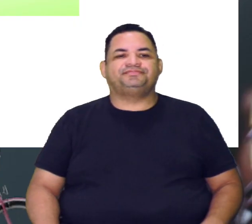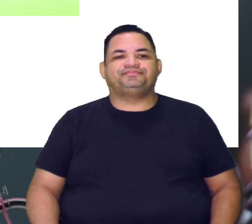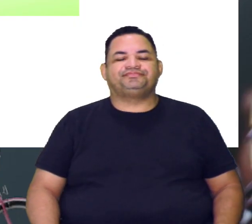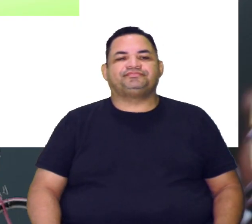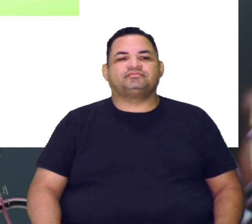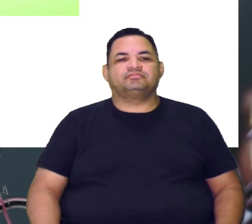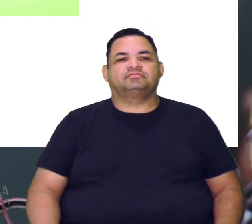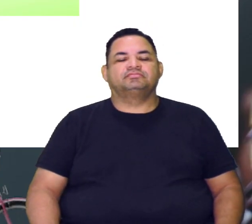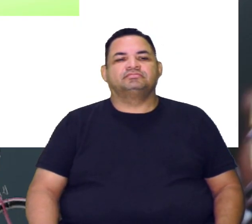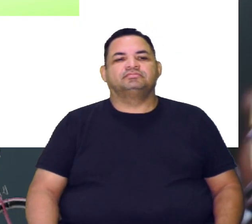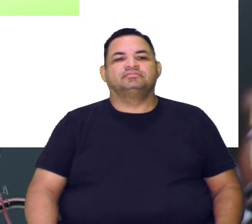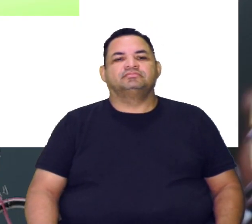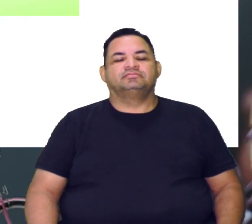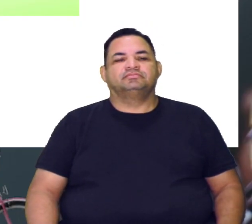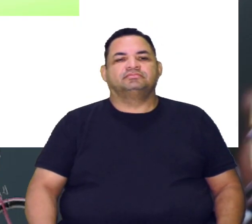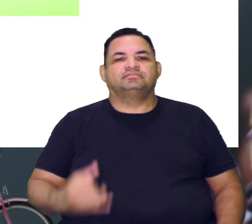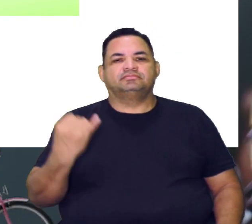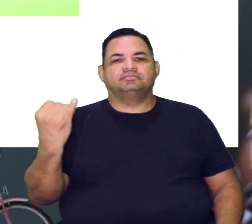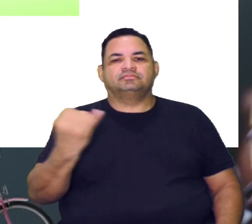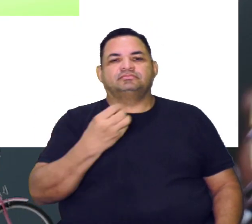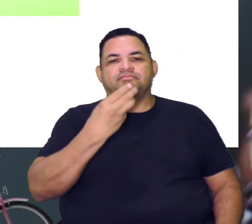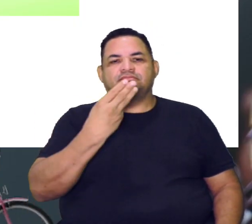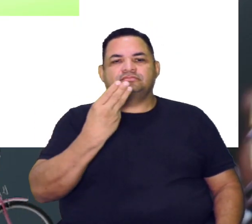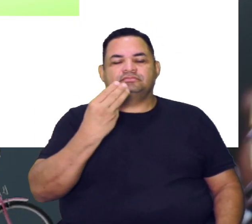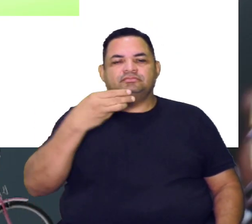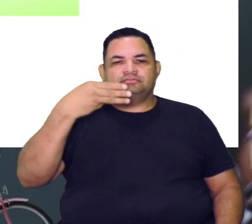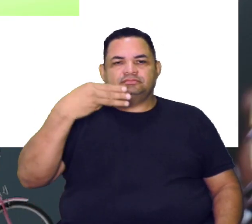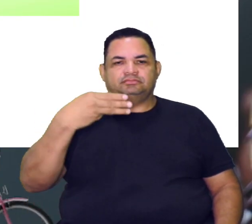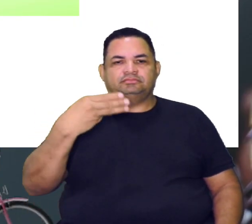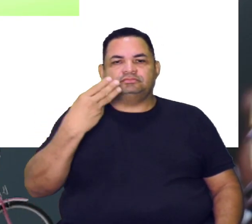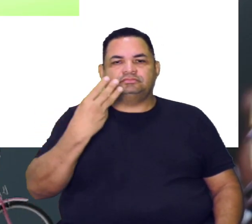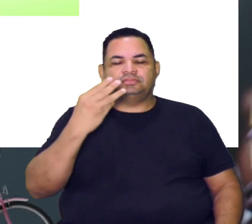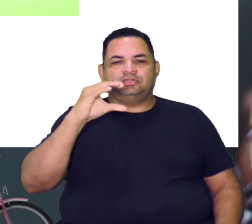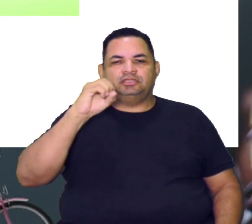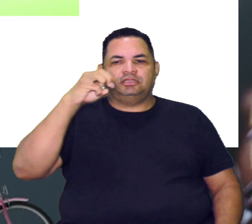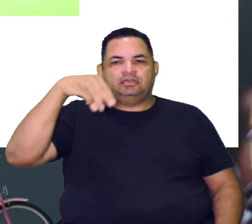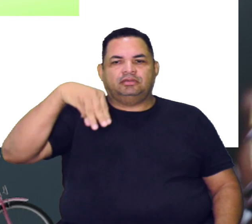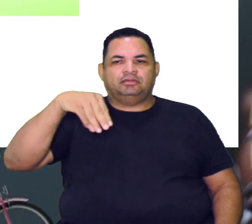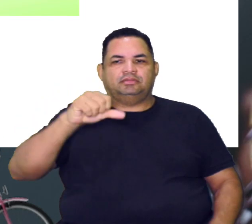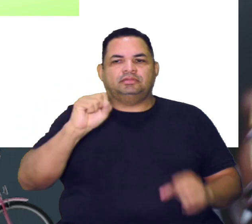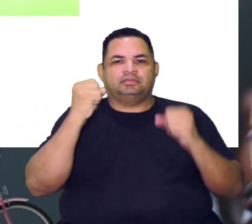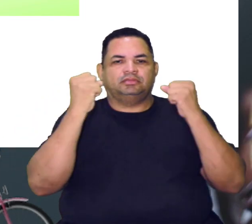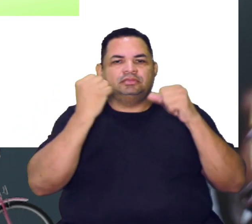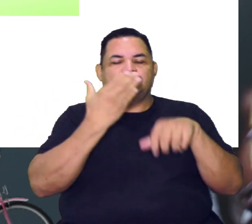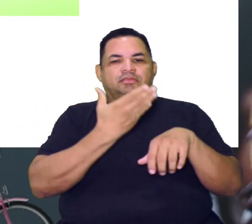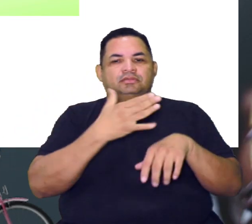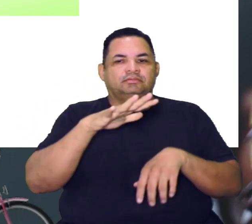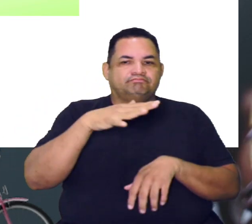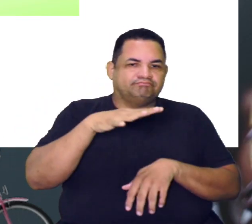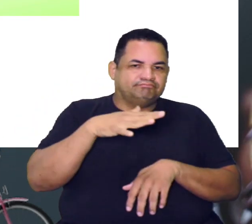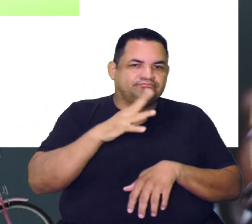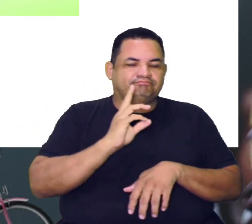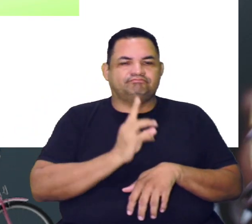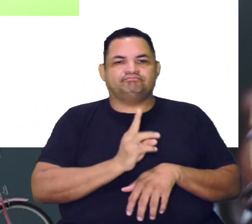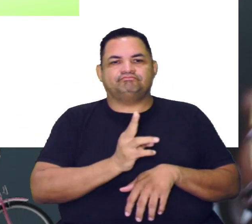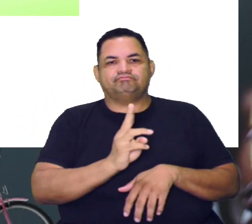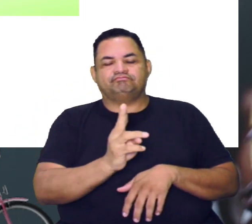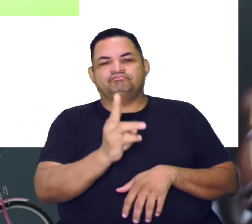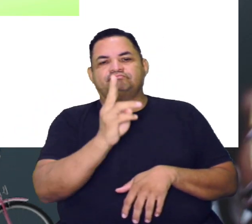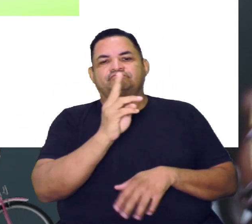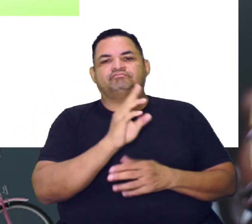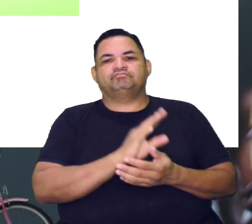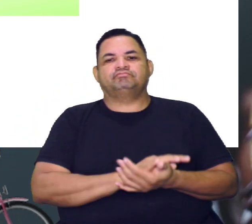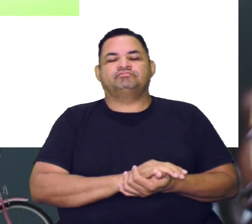como importante frisar aqui 30 minutos de atividade física moderada, de forma contínua